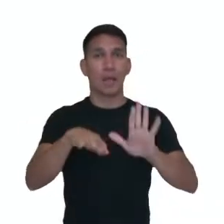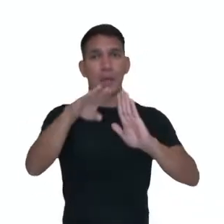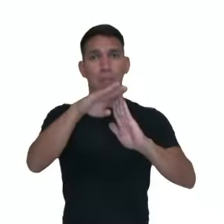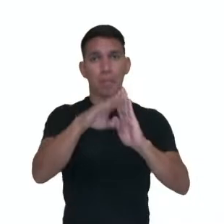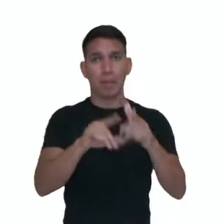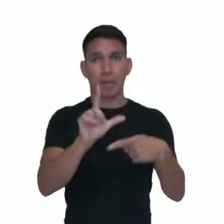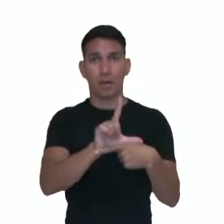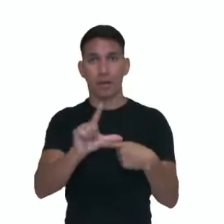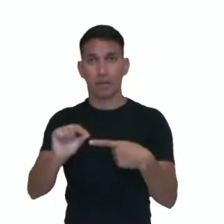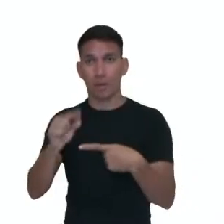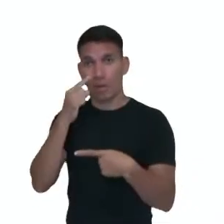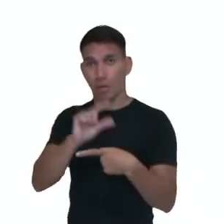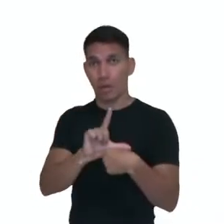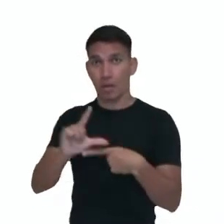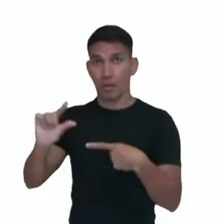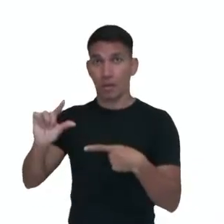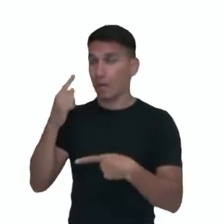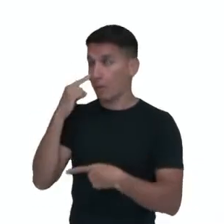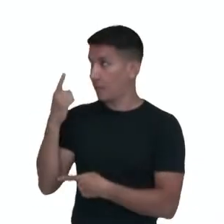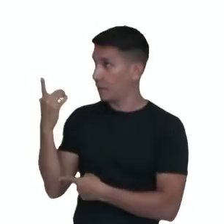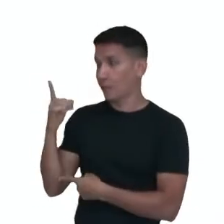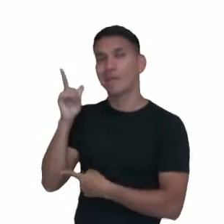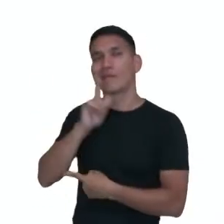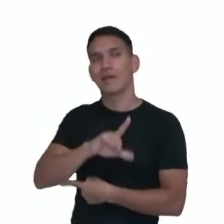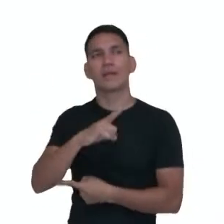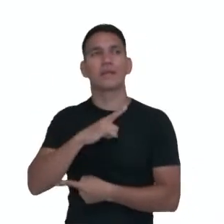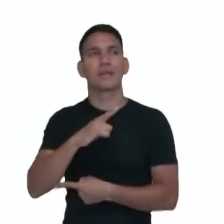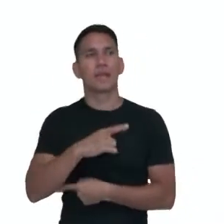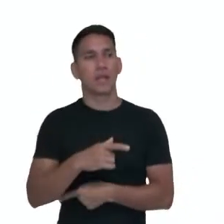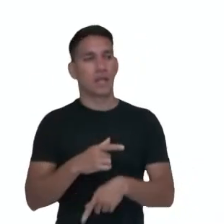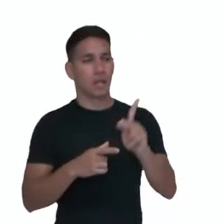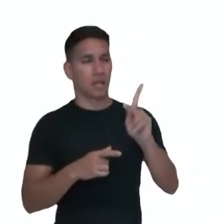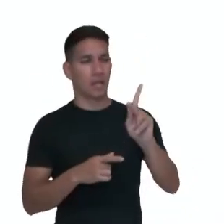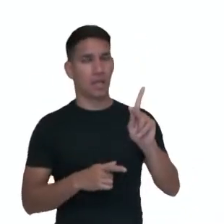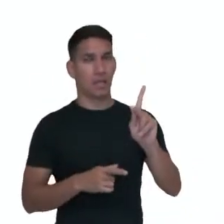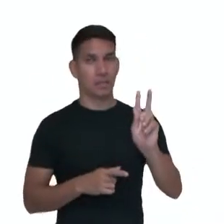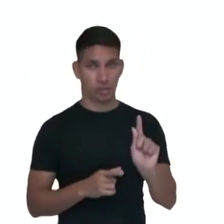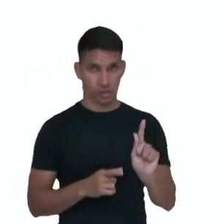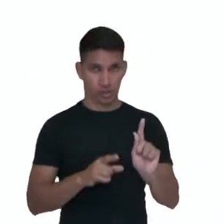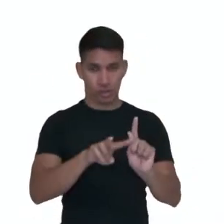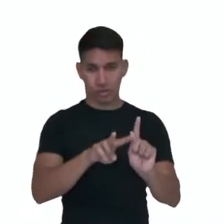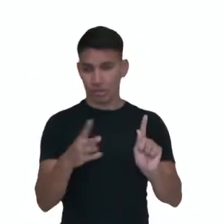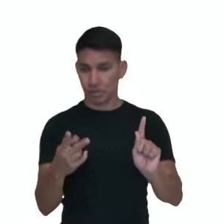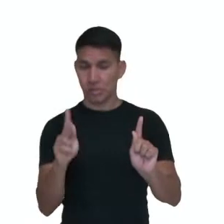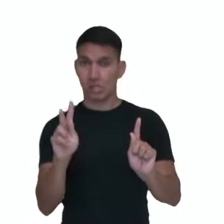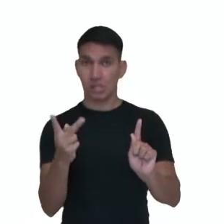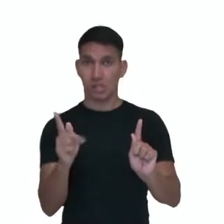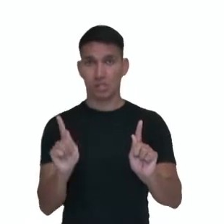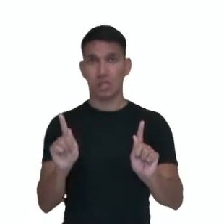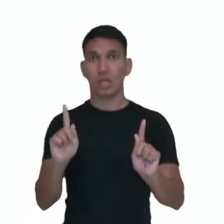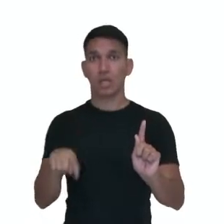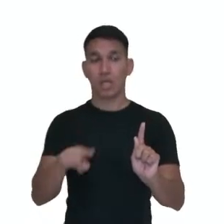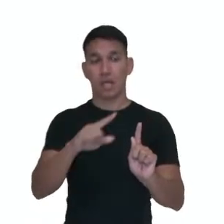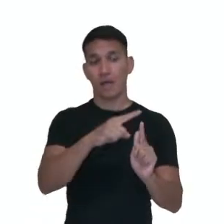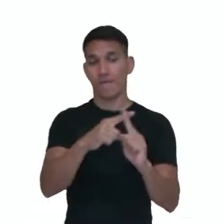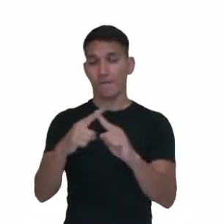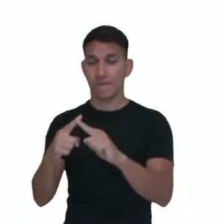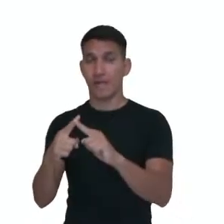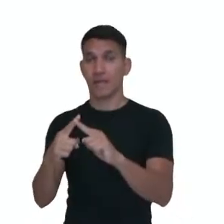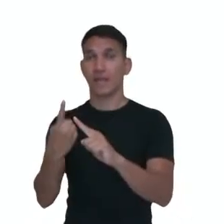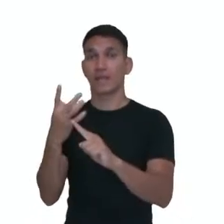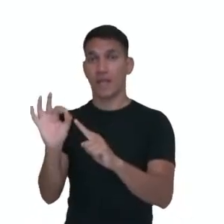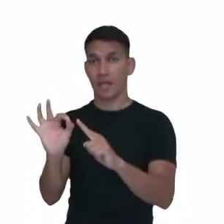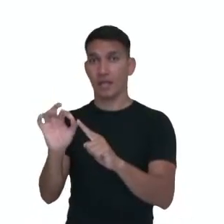eu tenho quilograma, quero um hectograma, faço vezes 10, Quero o processo contrário, divido o valor por 10.